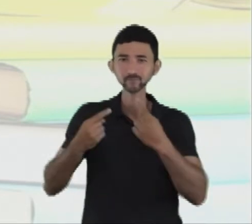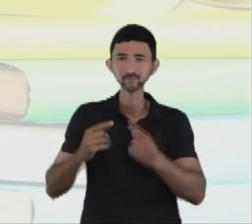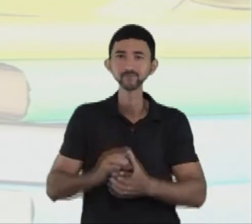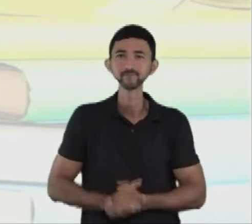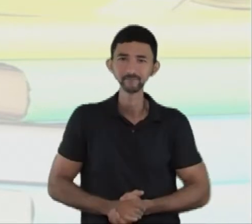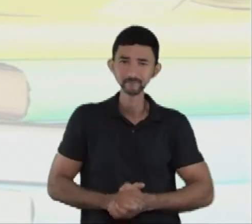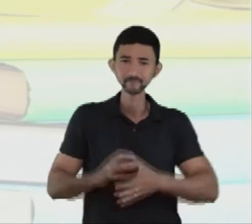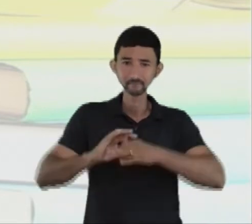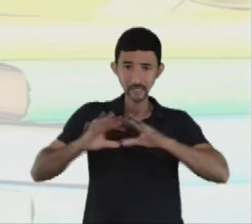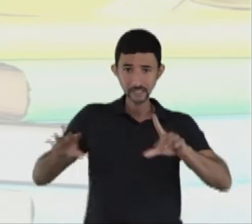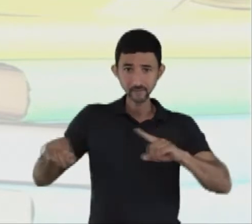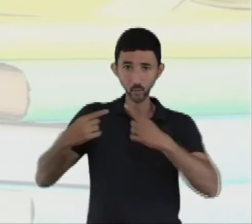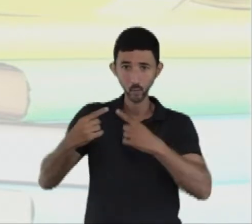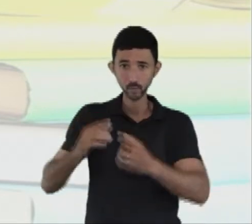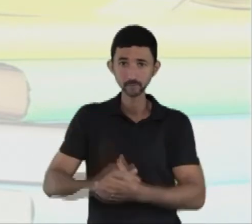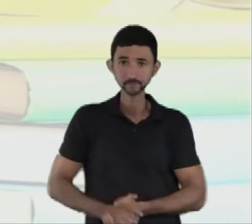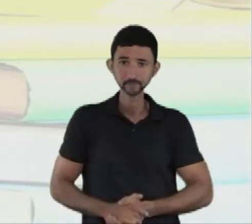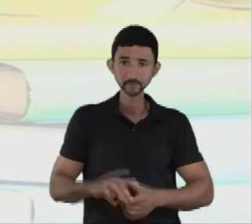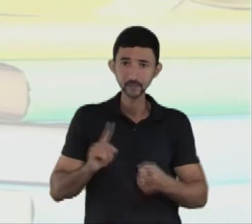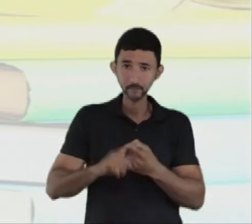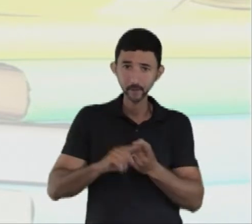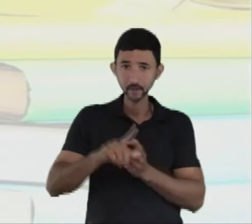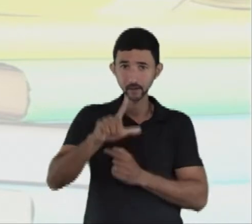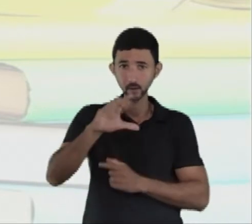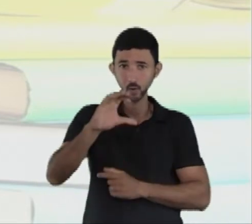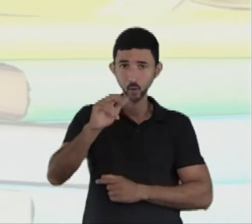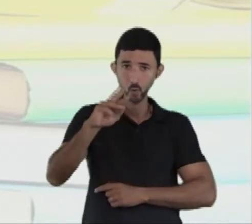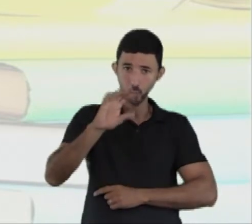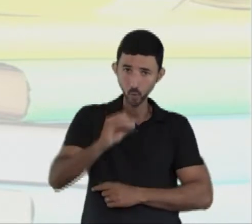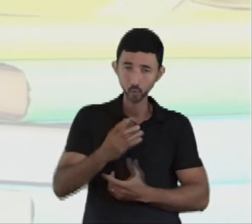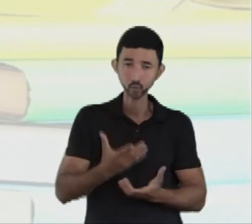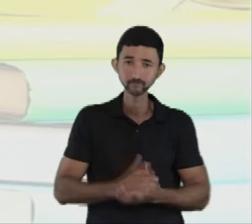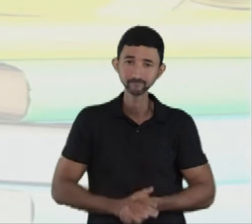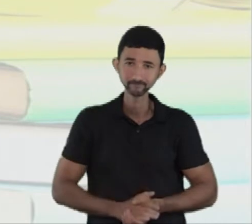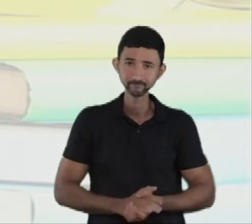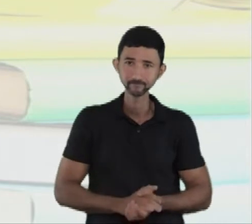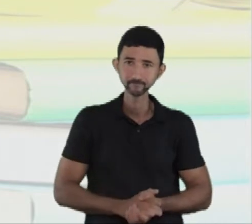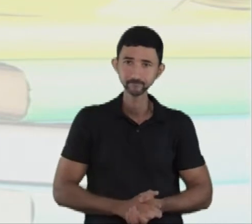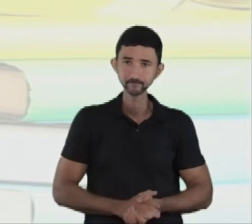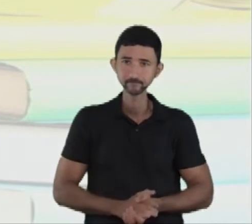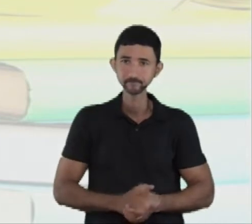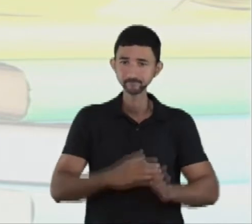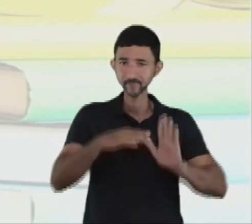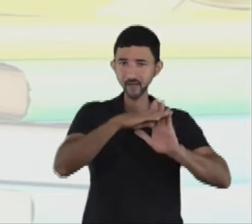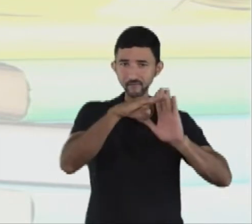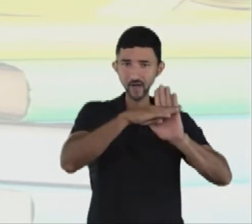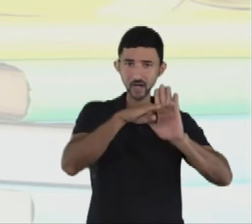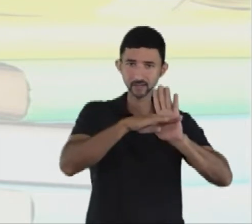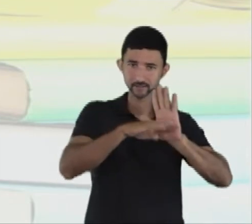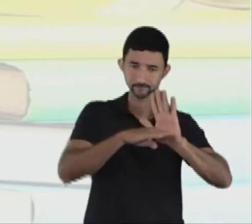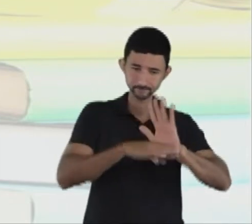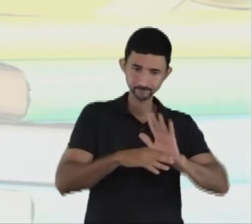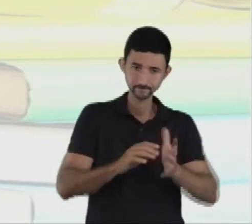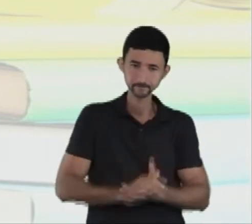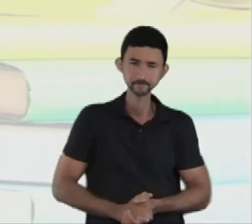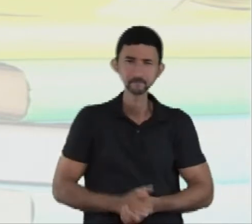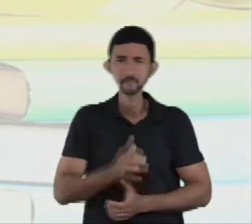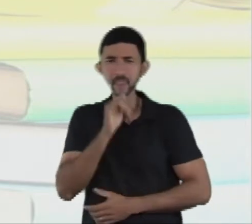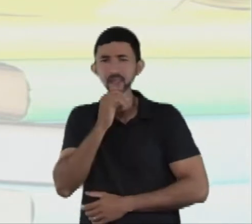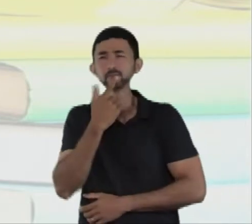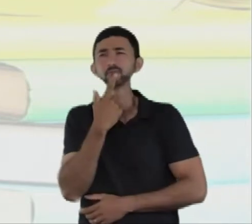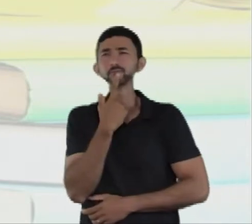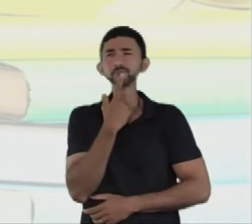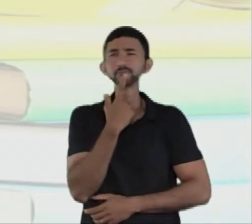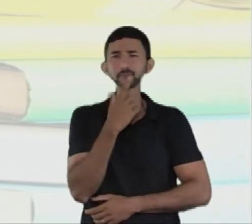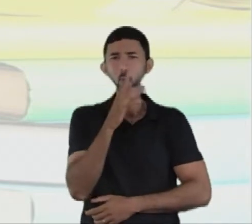né, a livre concorrência, e nós temos o lucro como produto de tudo isso. Vamos falar agora aqui das fases do capitalismo. Eu costumo falar que